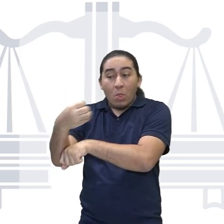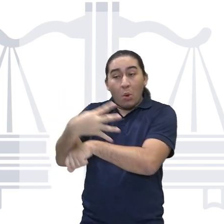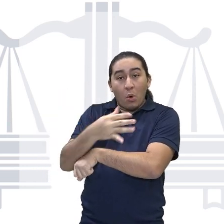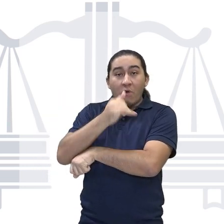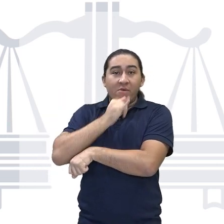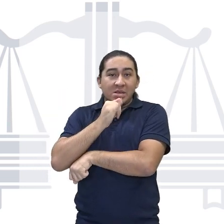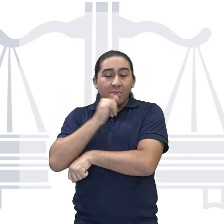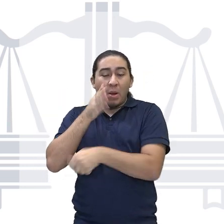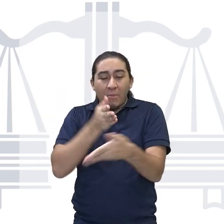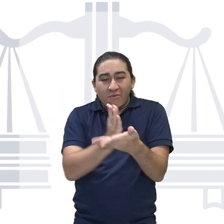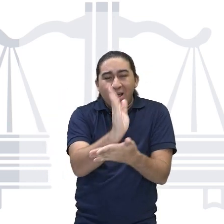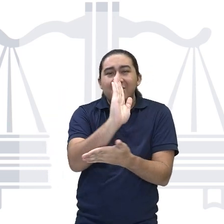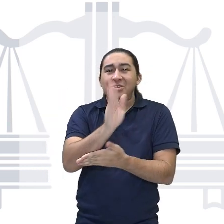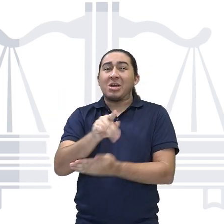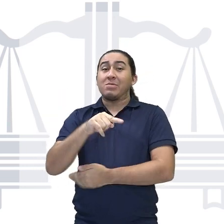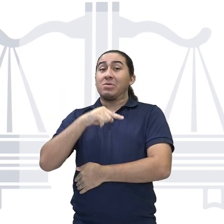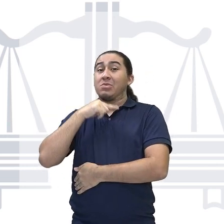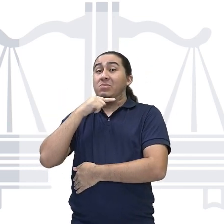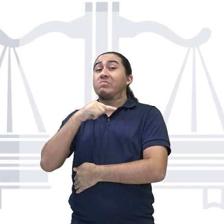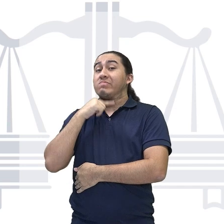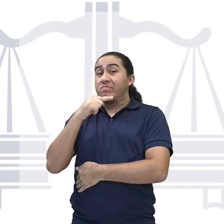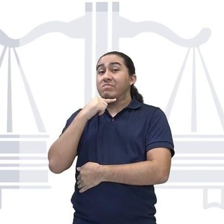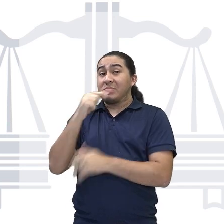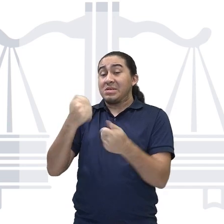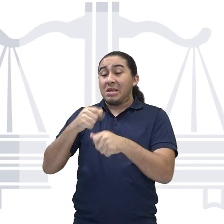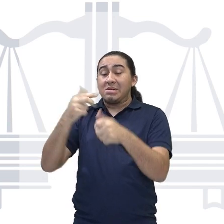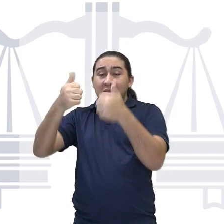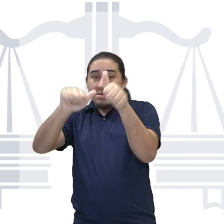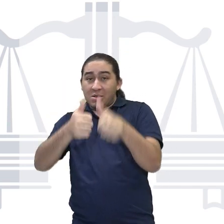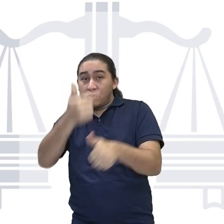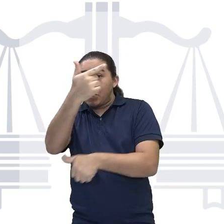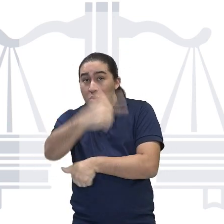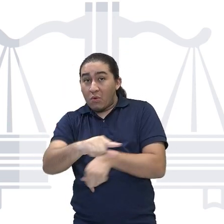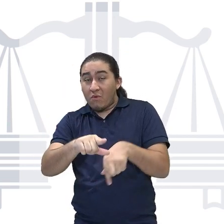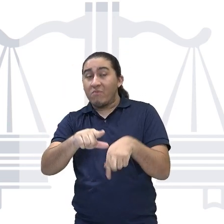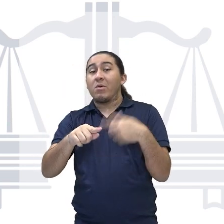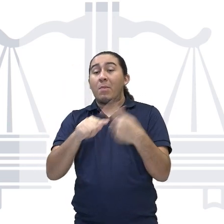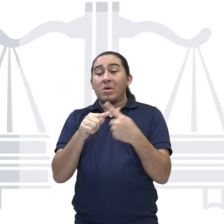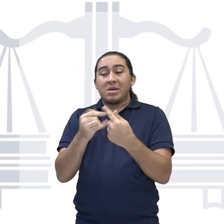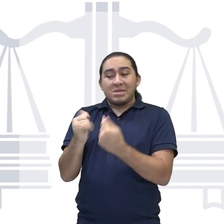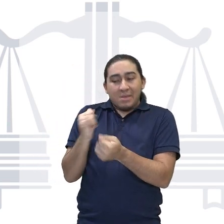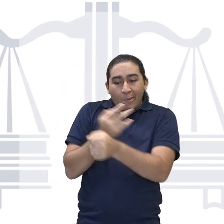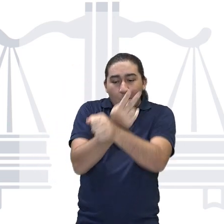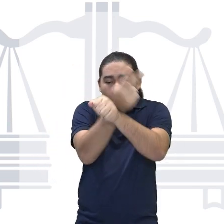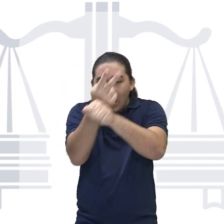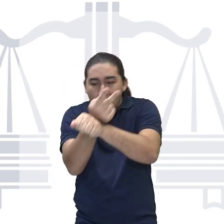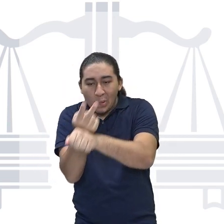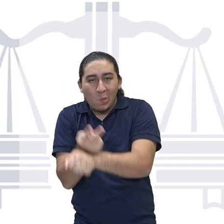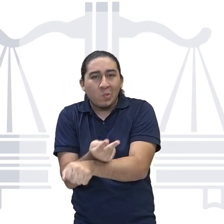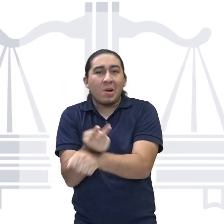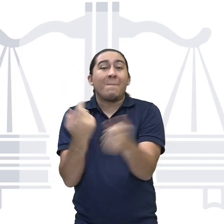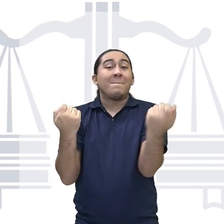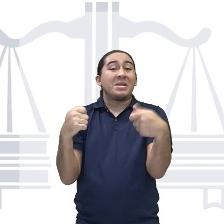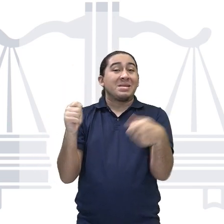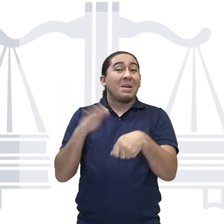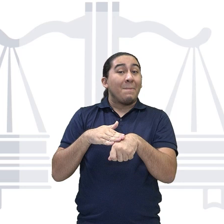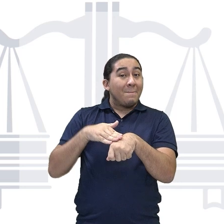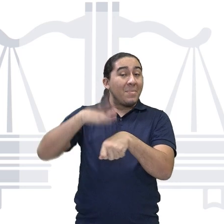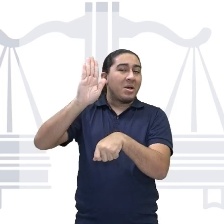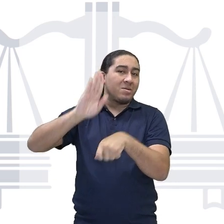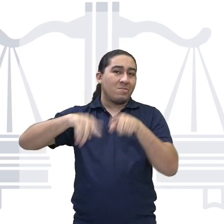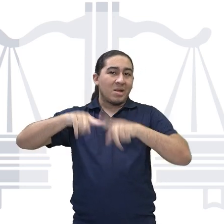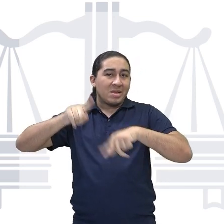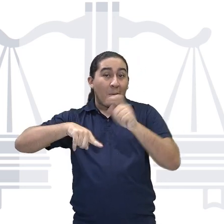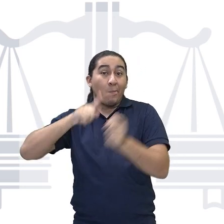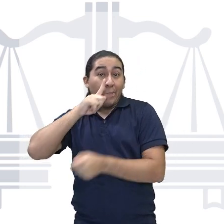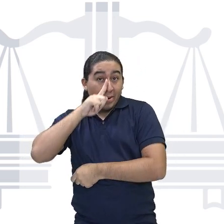escrito que era só kit sala, mas na realidade a gente vai ver e precisa de uma antena lá também. Então a gente já atualiza esse status